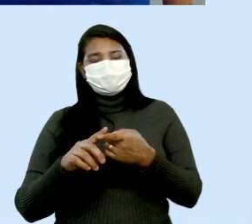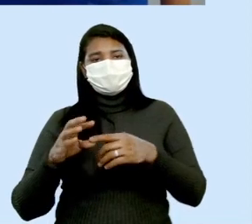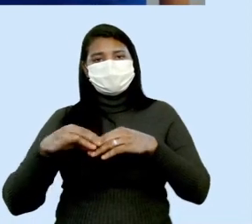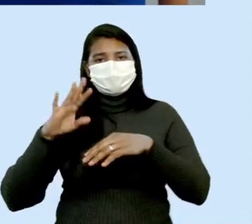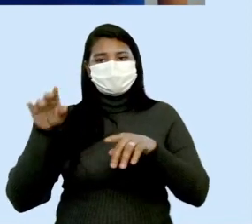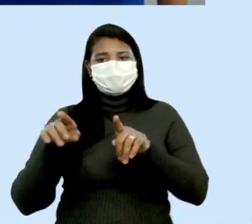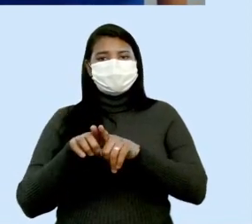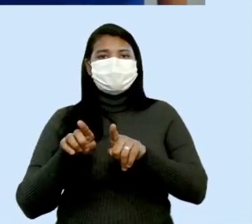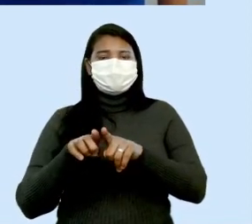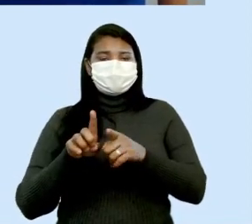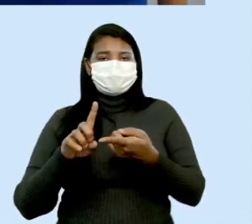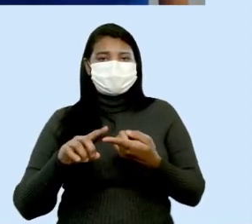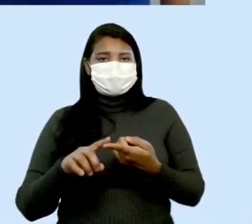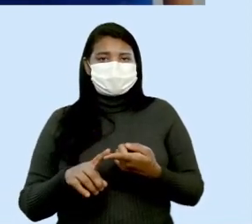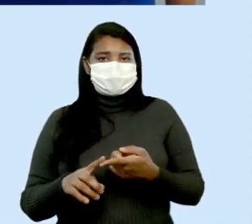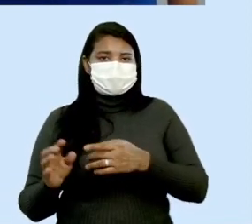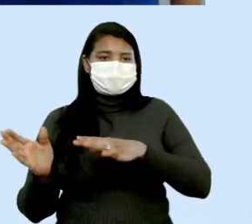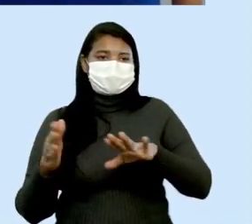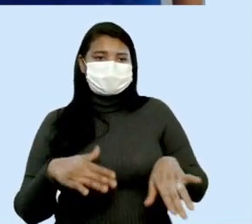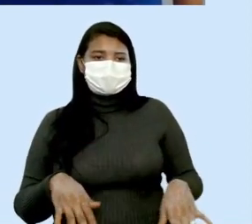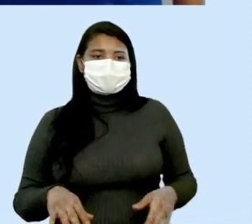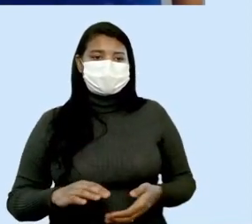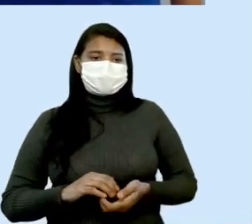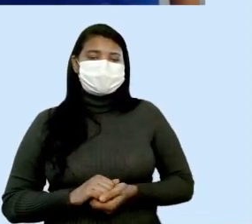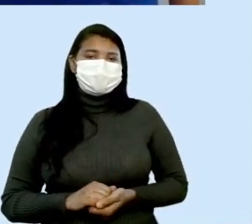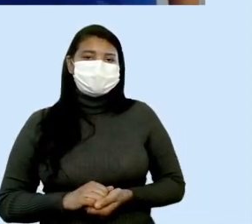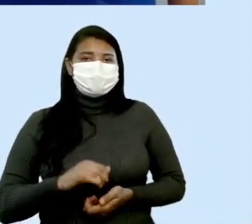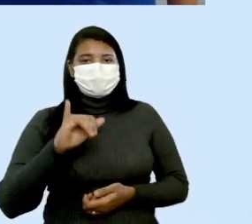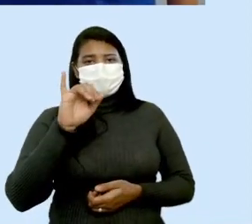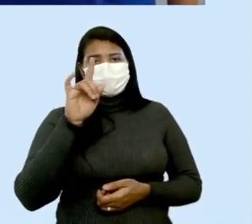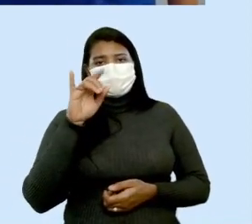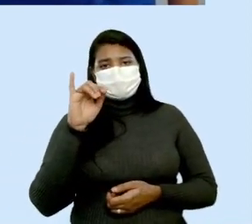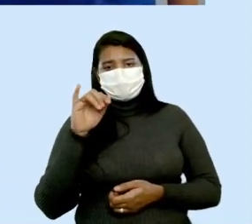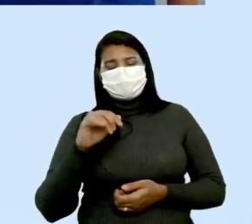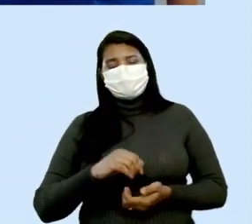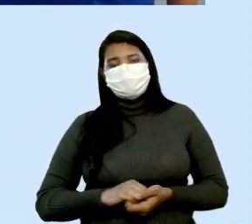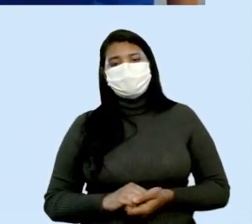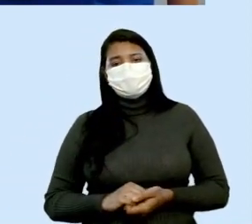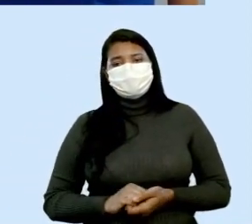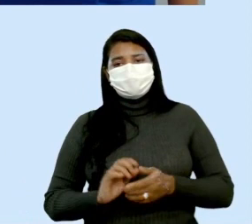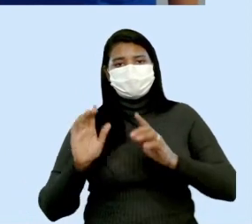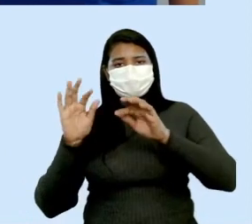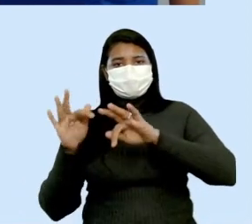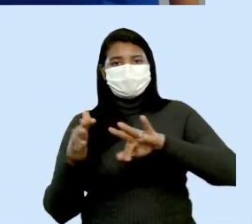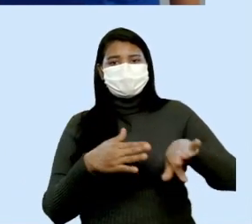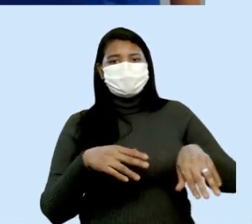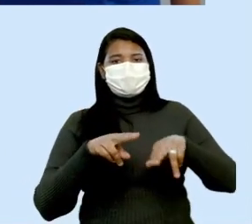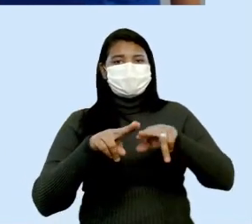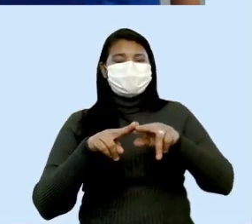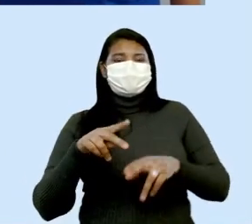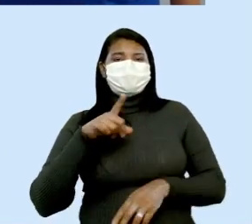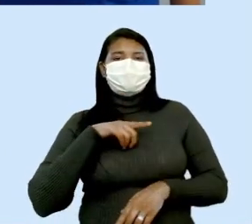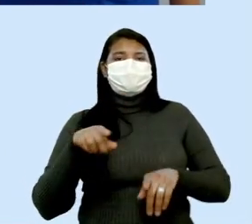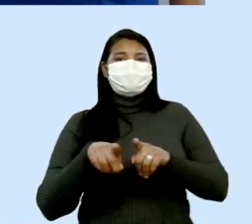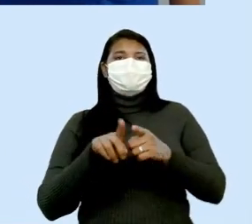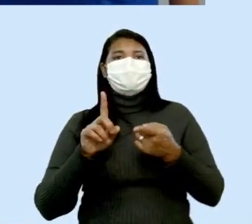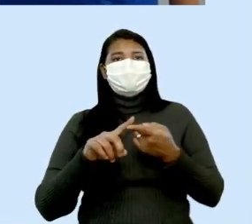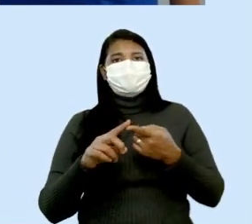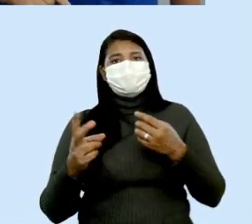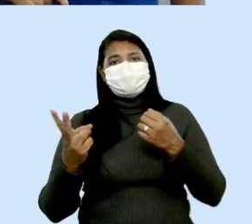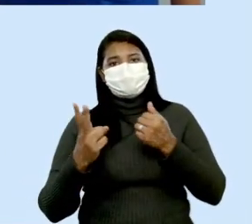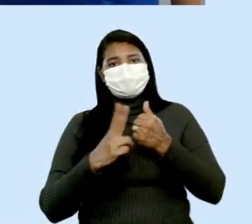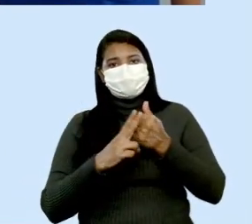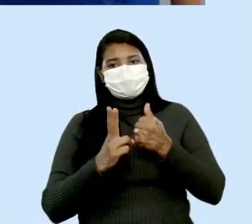verbos regulares apenas o ed, o ed final. Porém, temos ali um